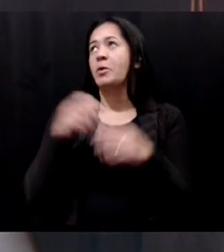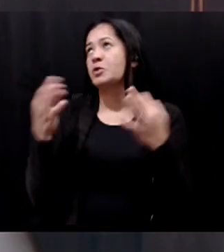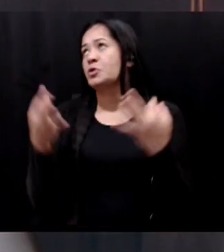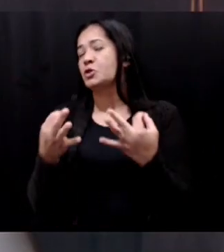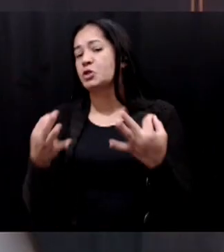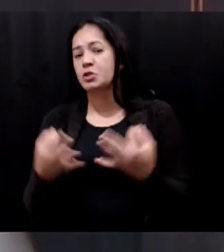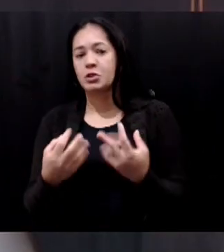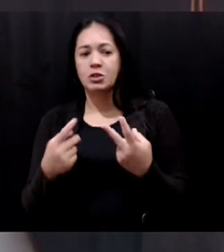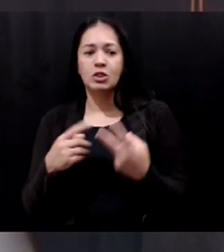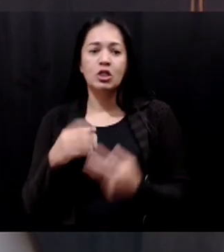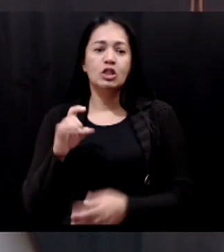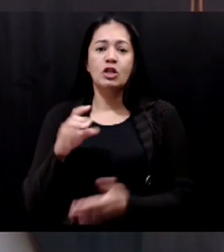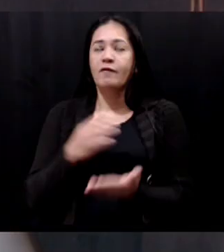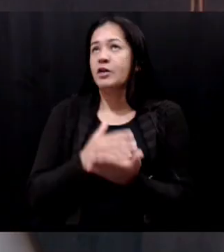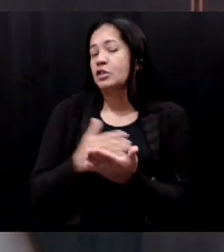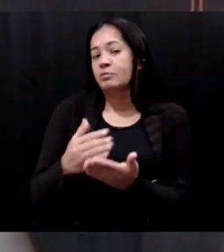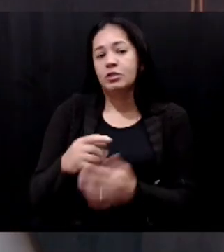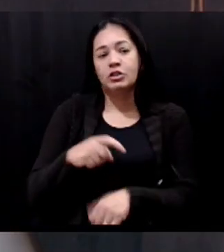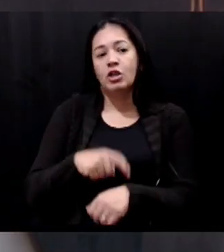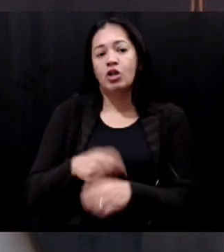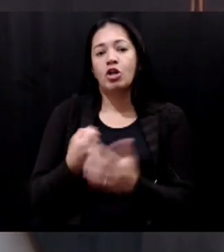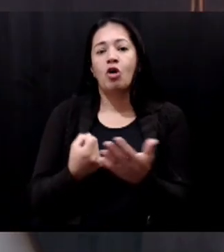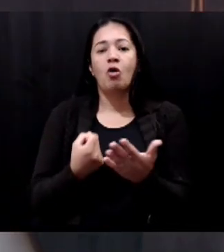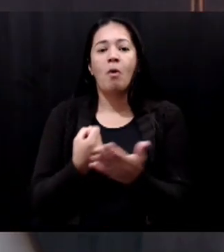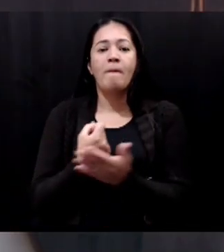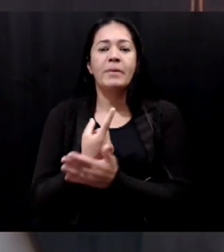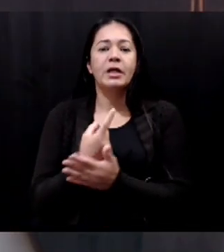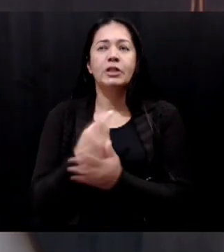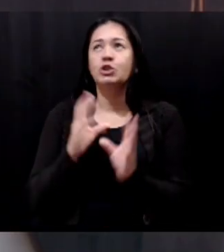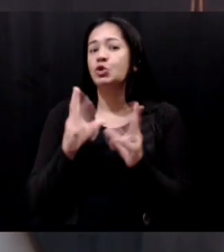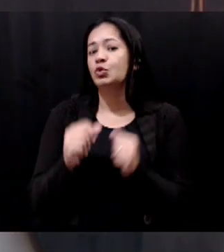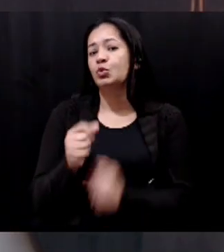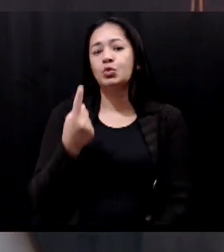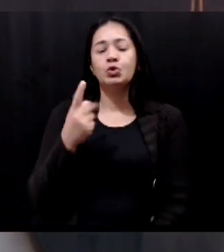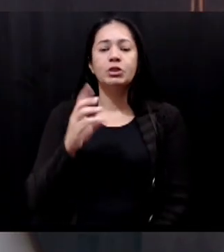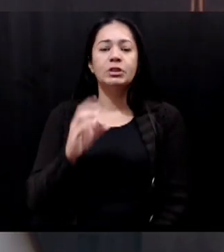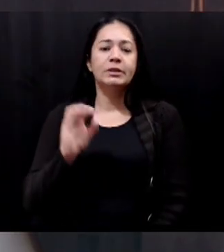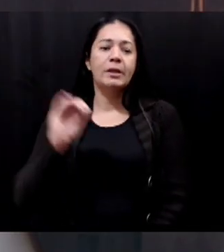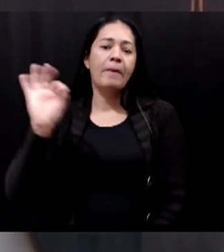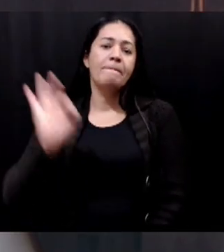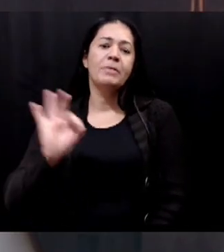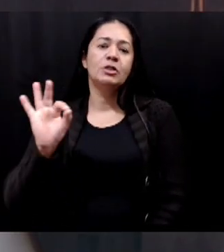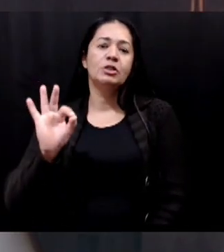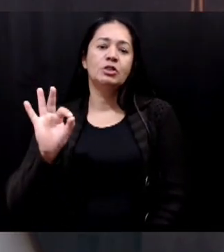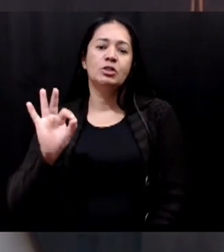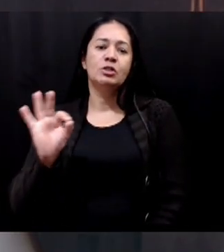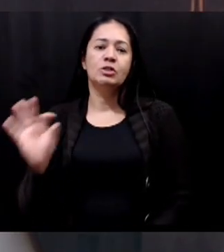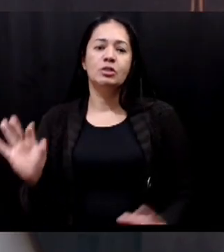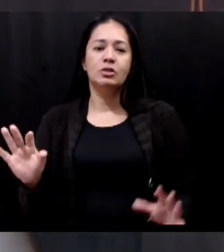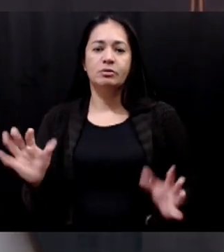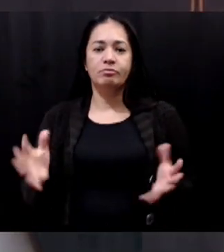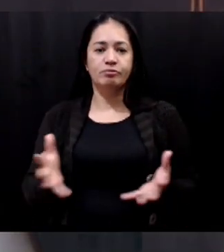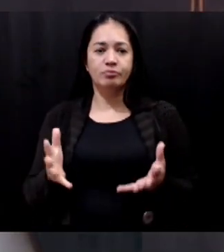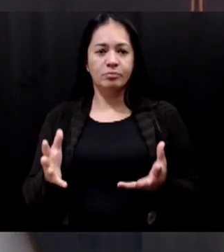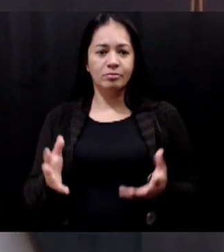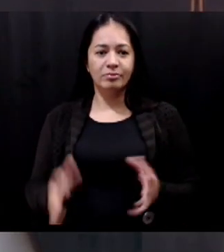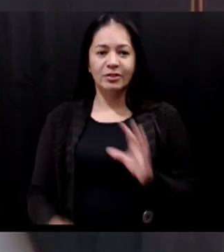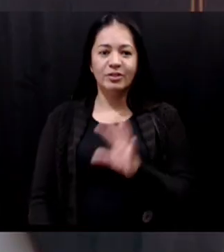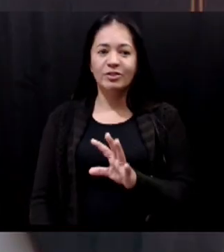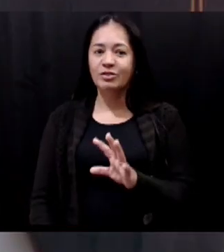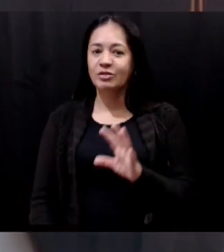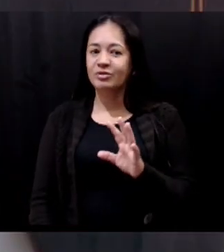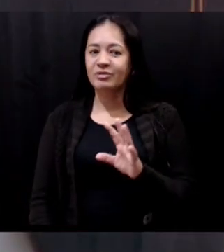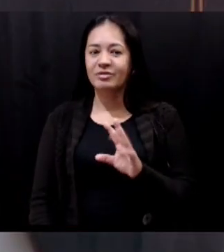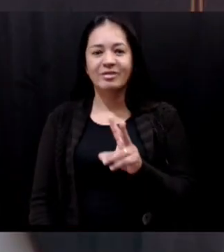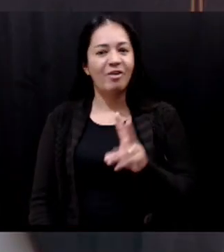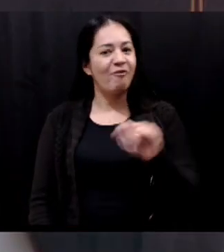só vou começar quando tiver tudo 100%, quando tudo estiver colaborando. E isso não vai acontecer, sempre vai